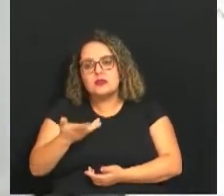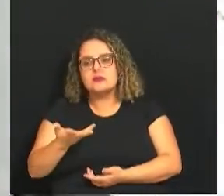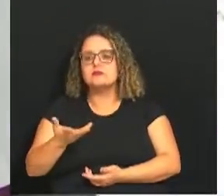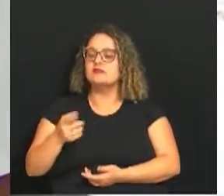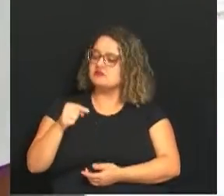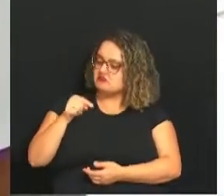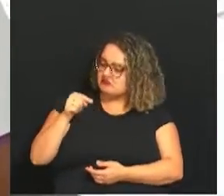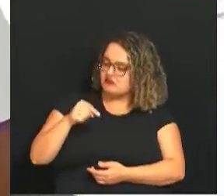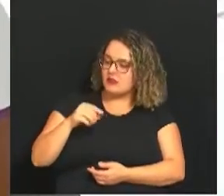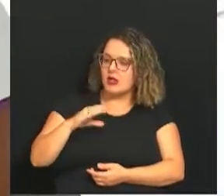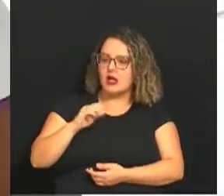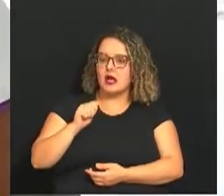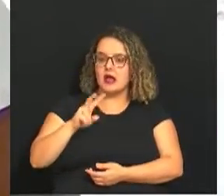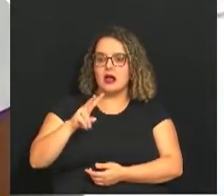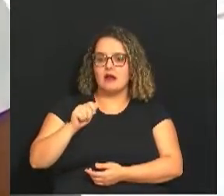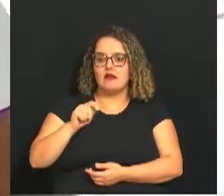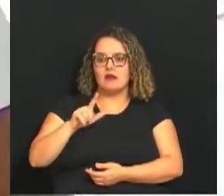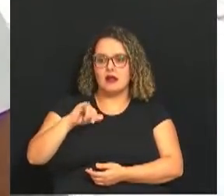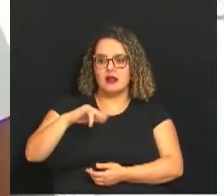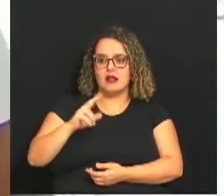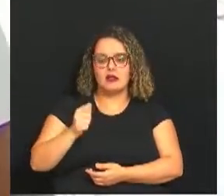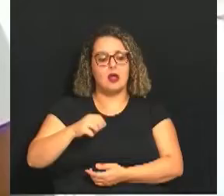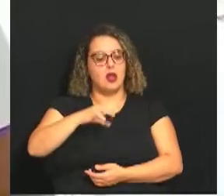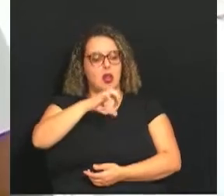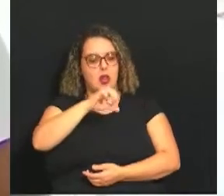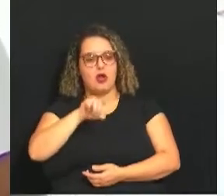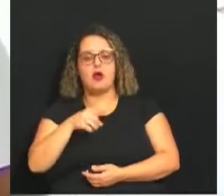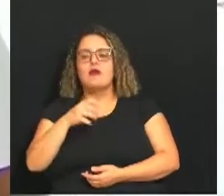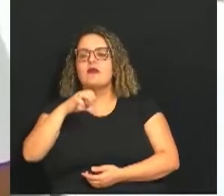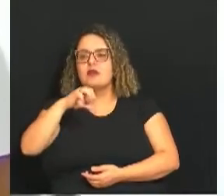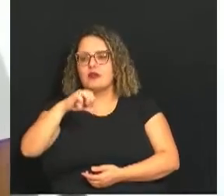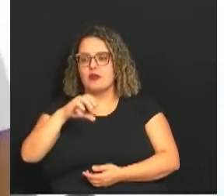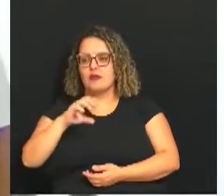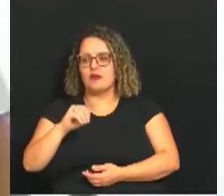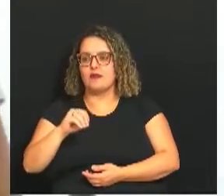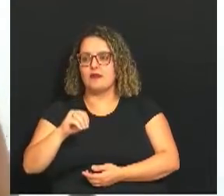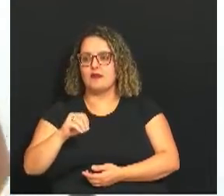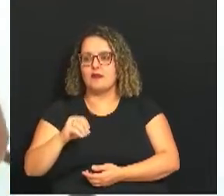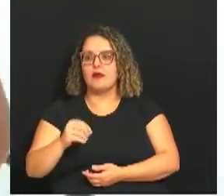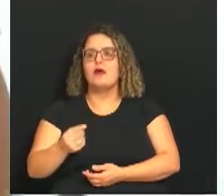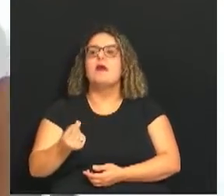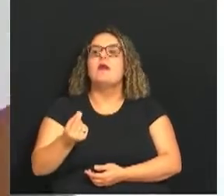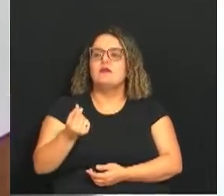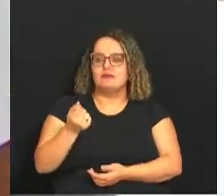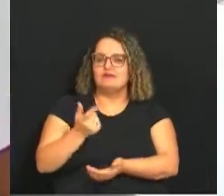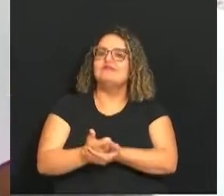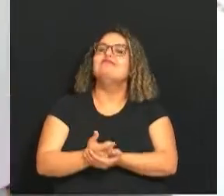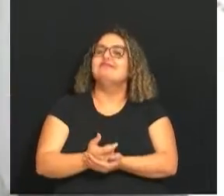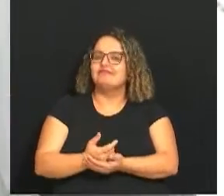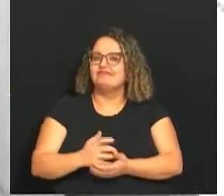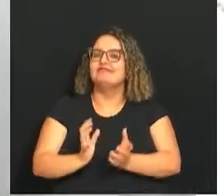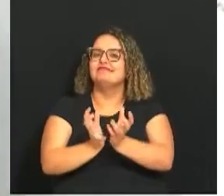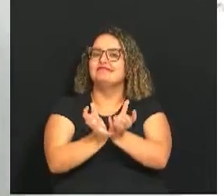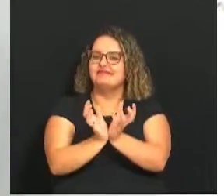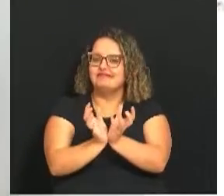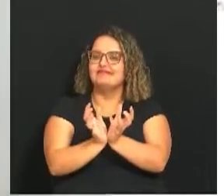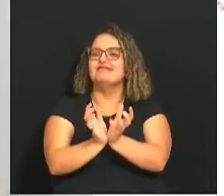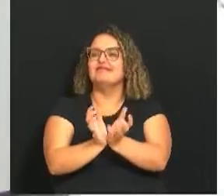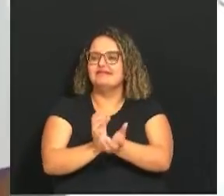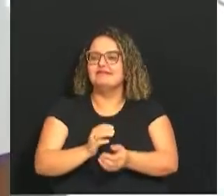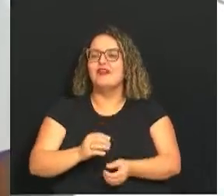está R$ 9,90 quilo, é isso? R$ 9,90, hein? Mais barato do que repolho e quiabo. E a sardinha?